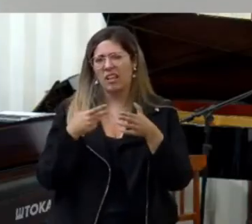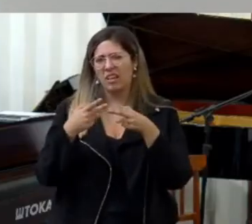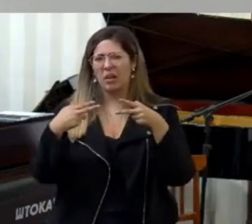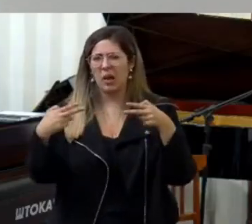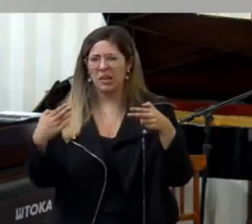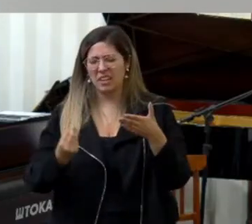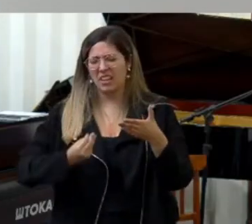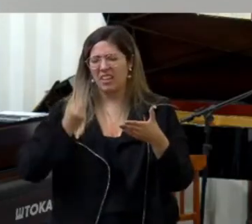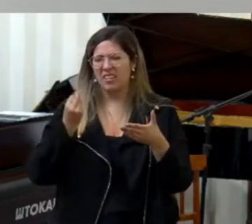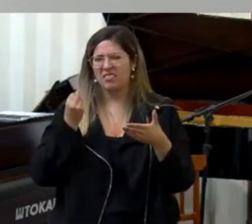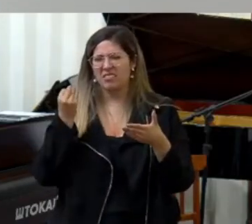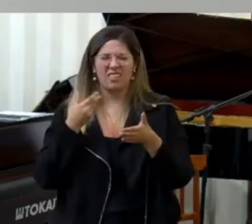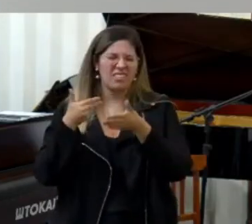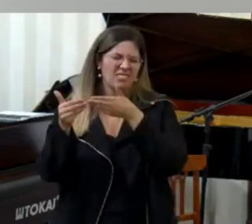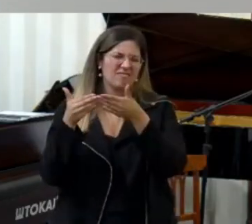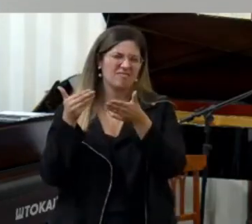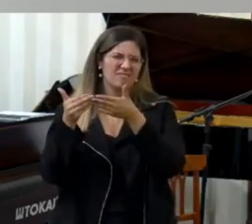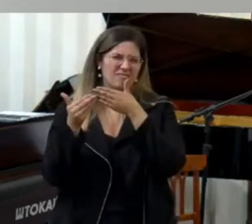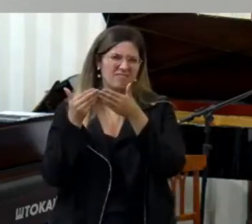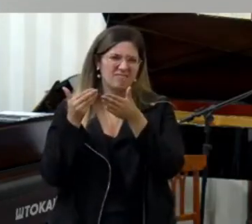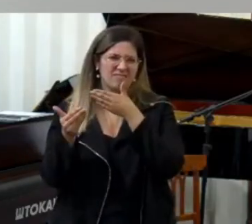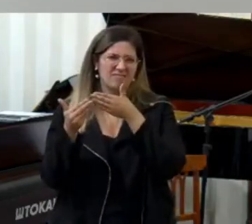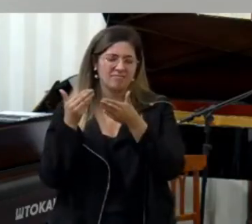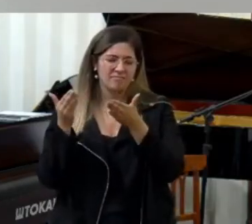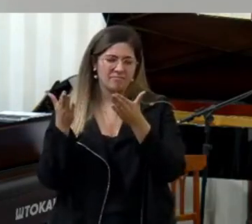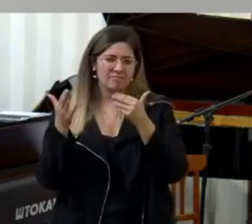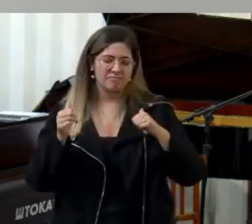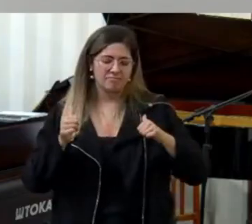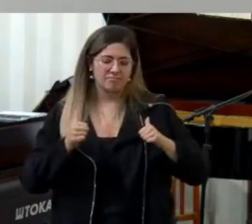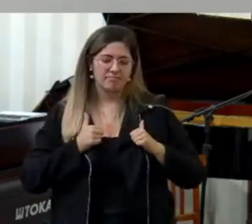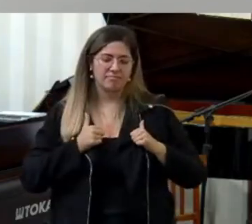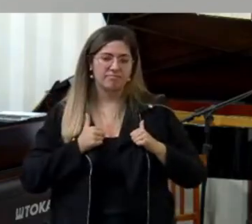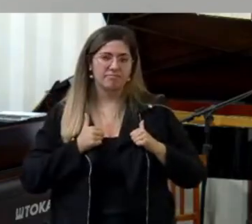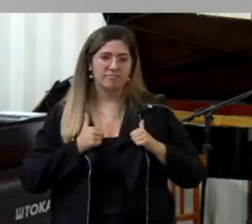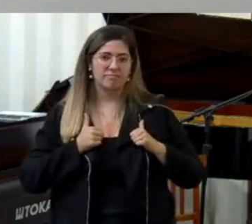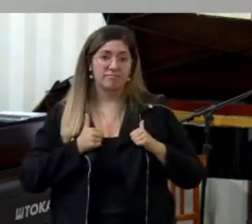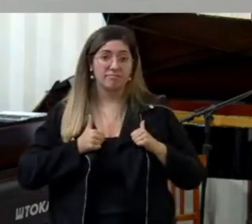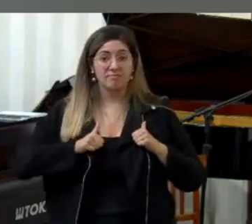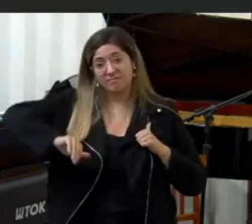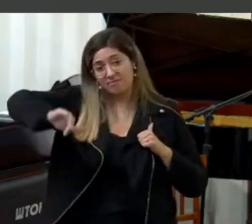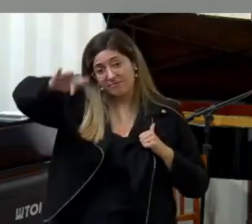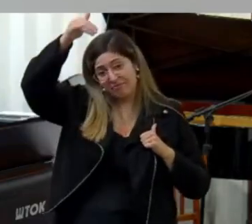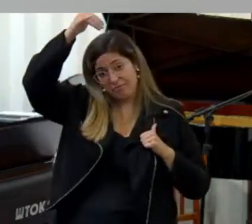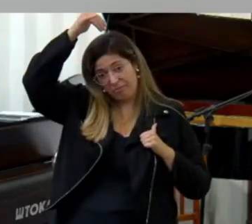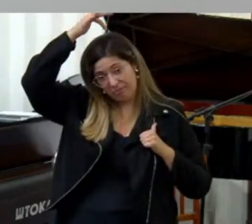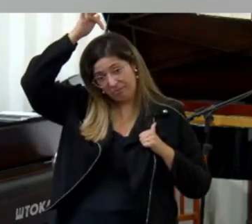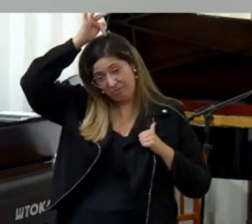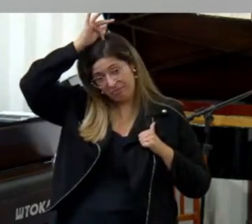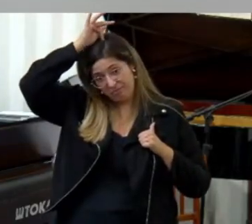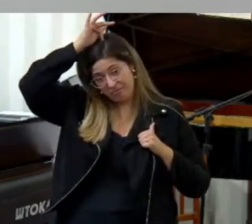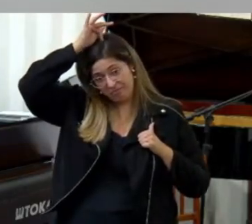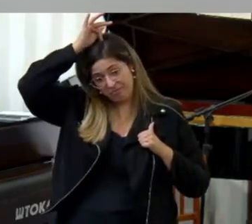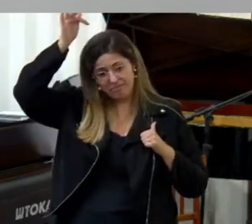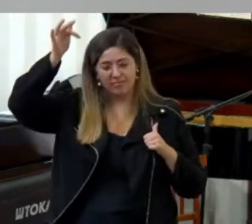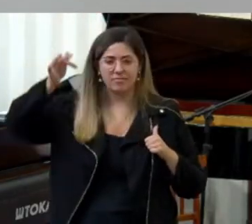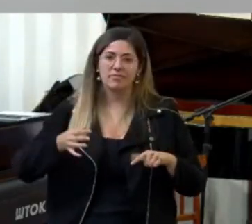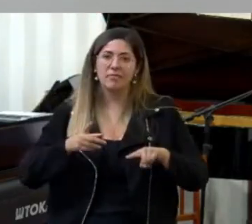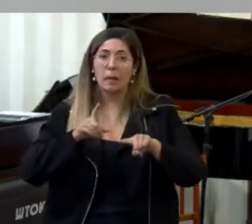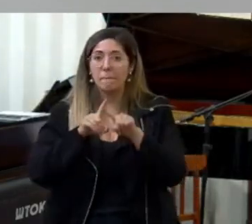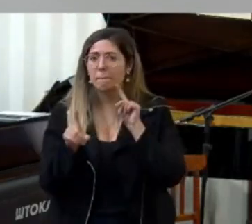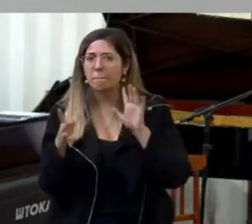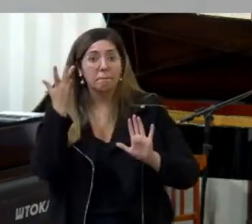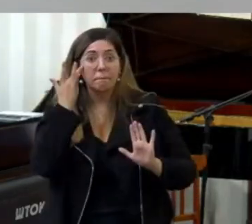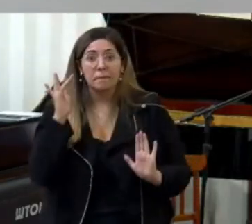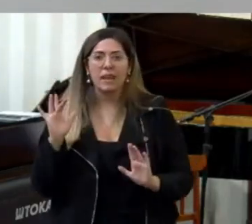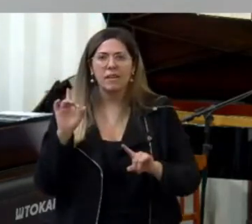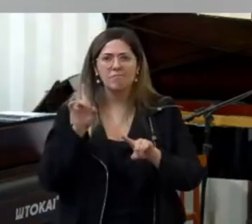vida, de existência, de mundo, agora ocupa as suas mentes? Eu não sei. Eu só sei